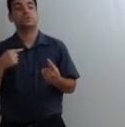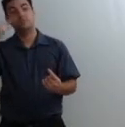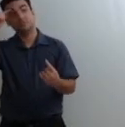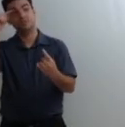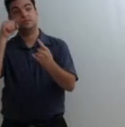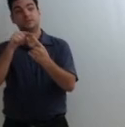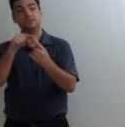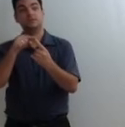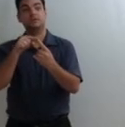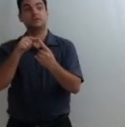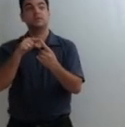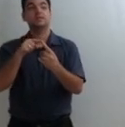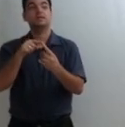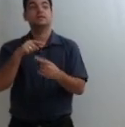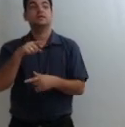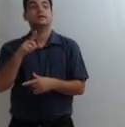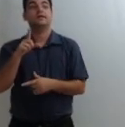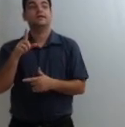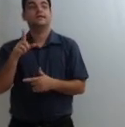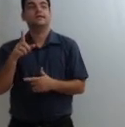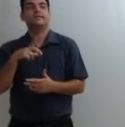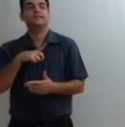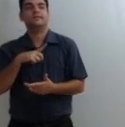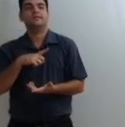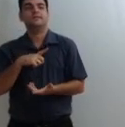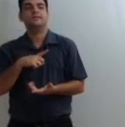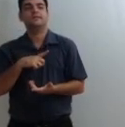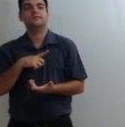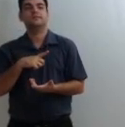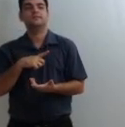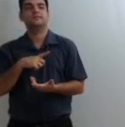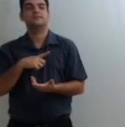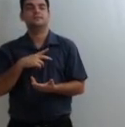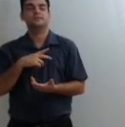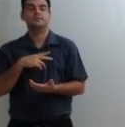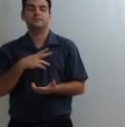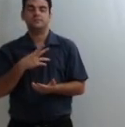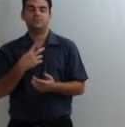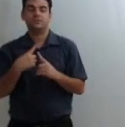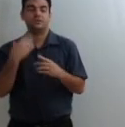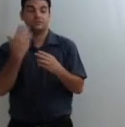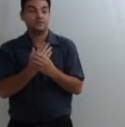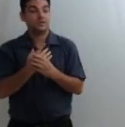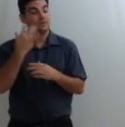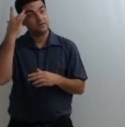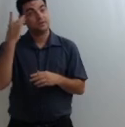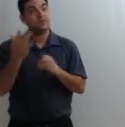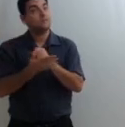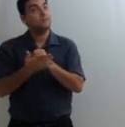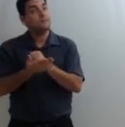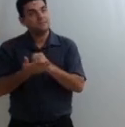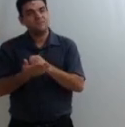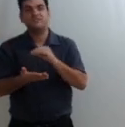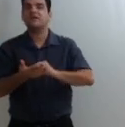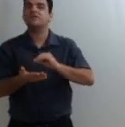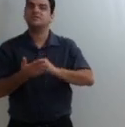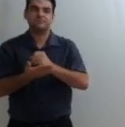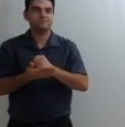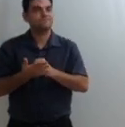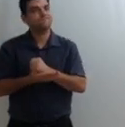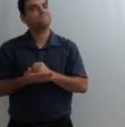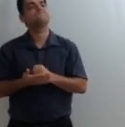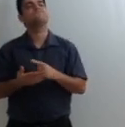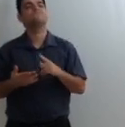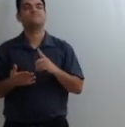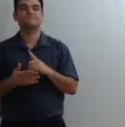urgência absoluta, ausência absoluta de fundamentação por parte de